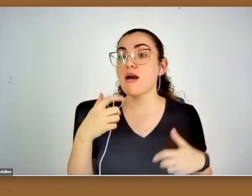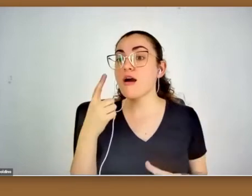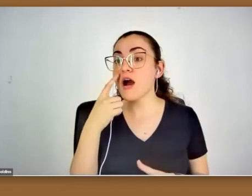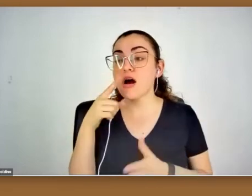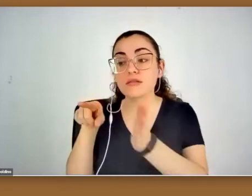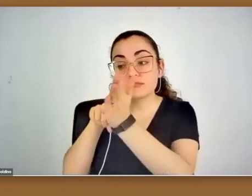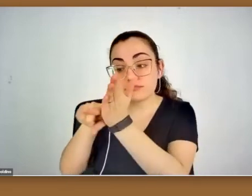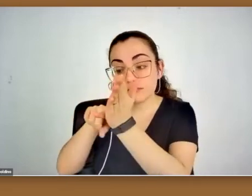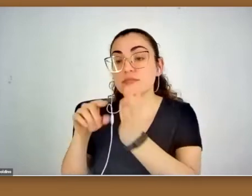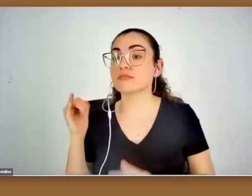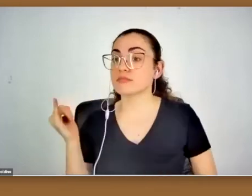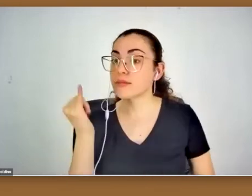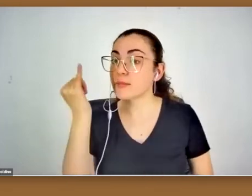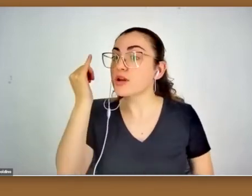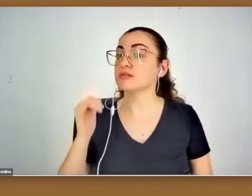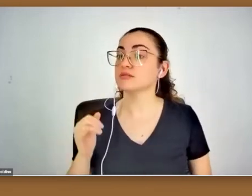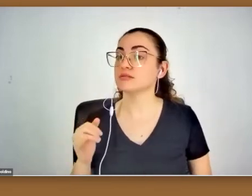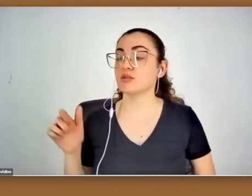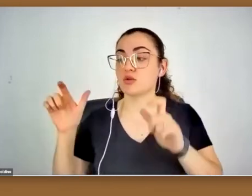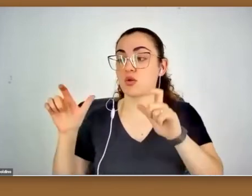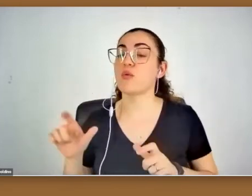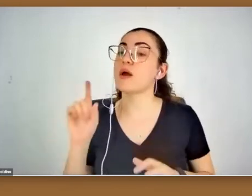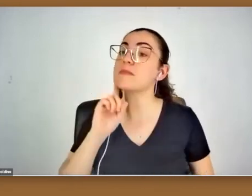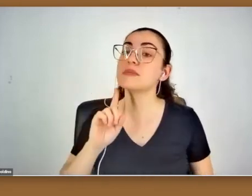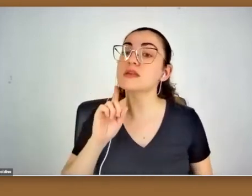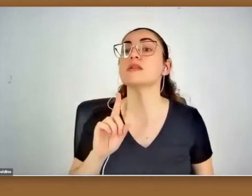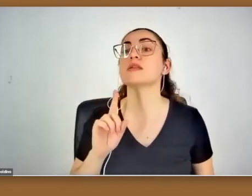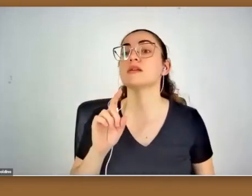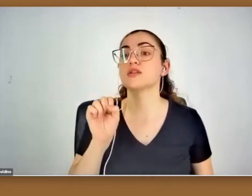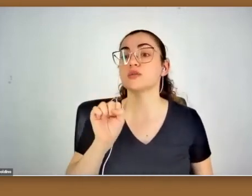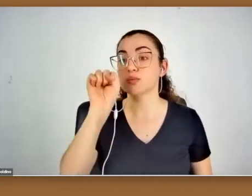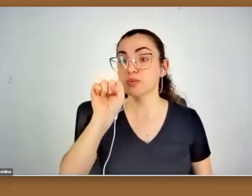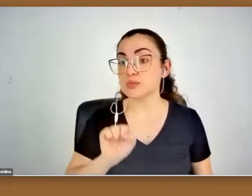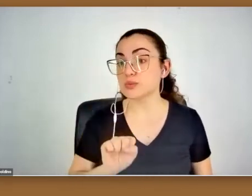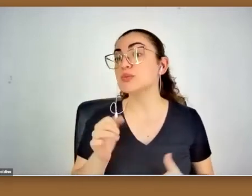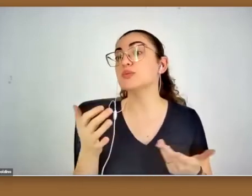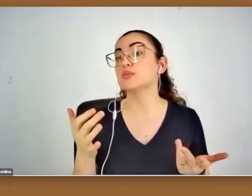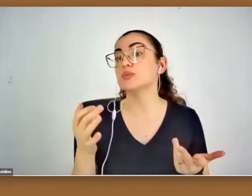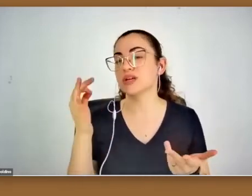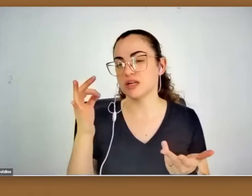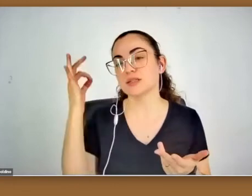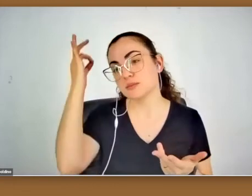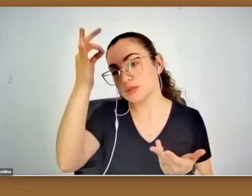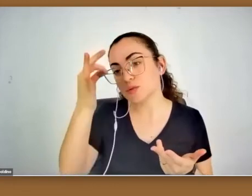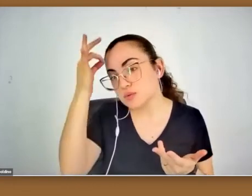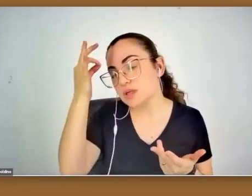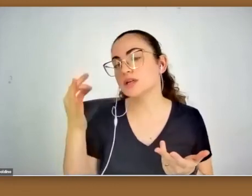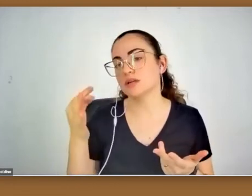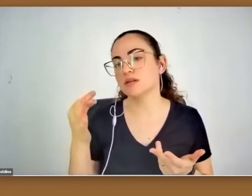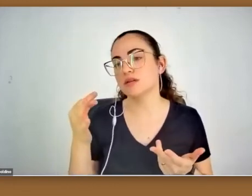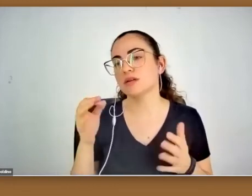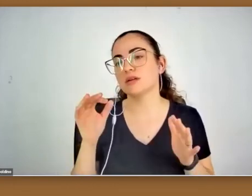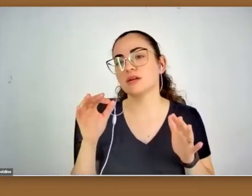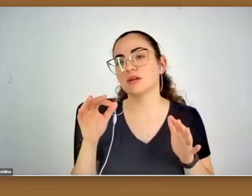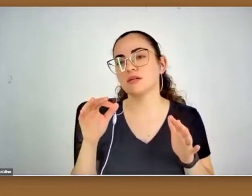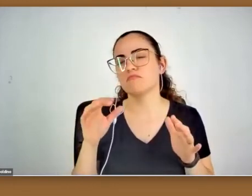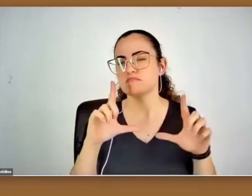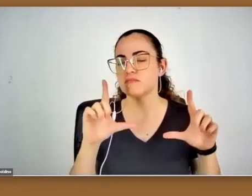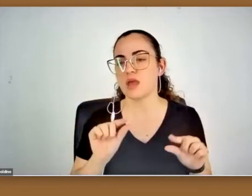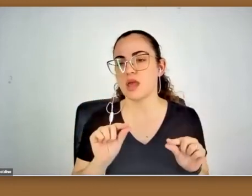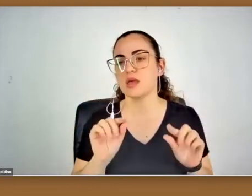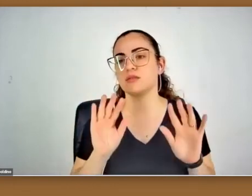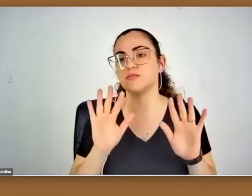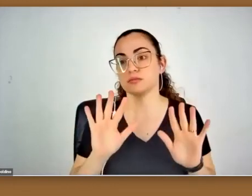do Sul, lá no sul do país. Aqui menos, né, no Espírito Santo, mas no Espírito Santo a gente teve um impacto